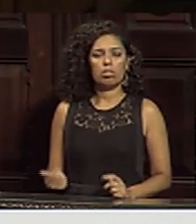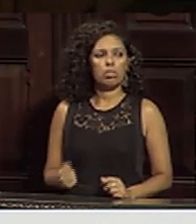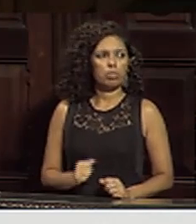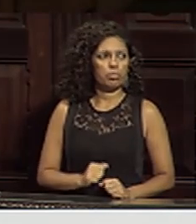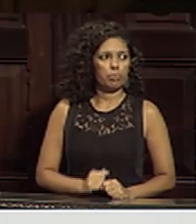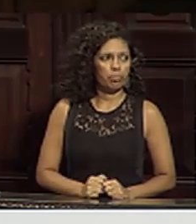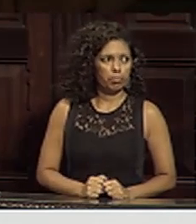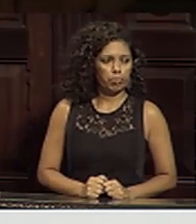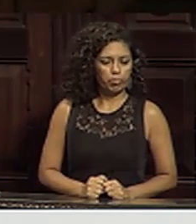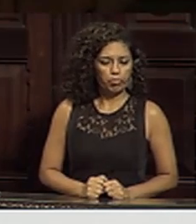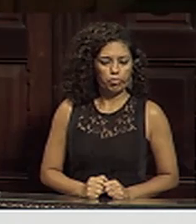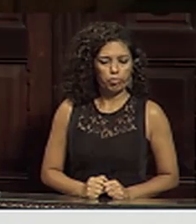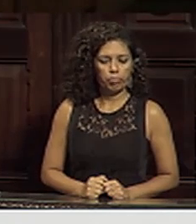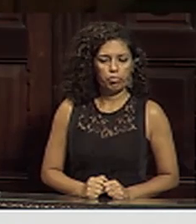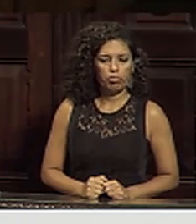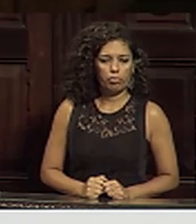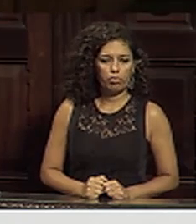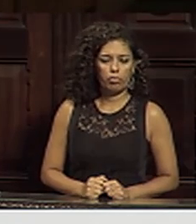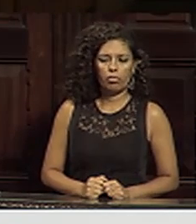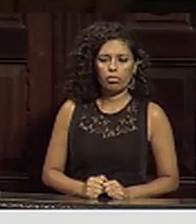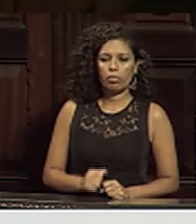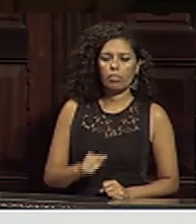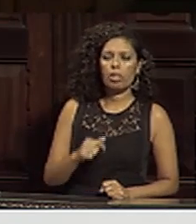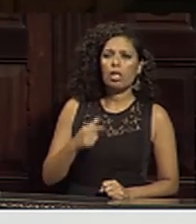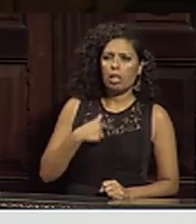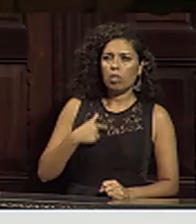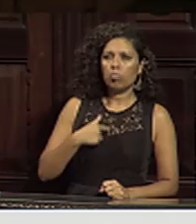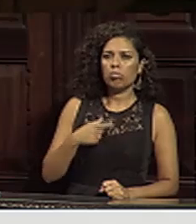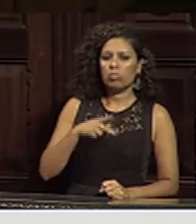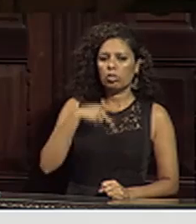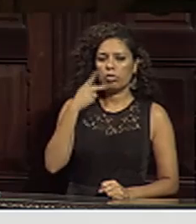A observação que faço